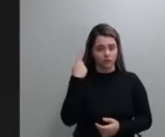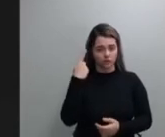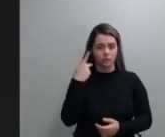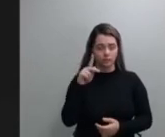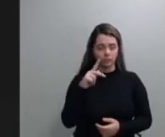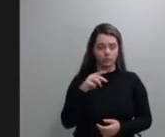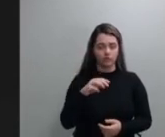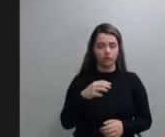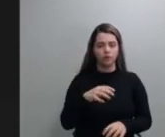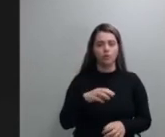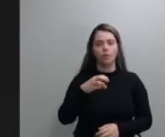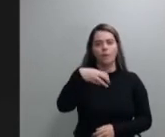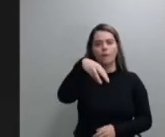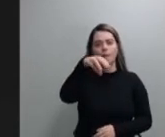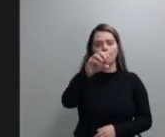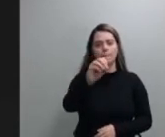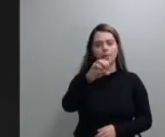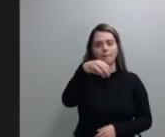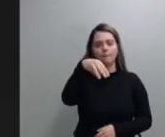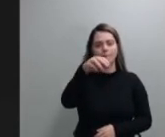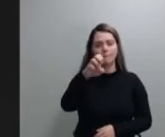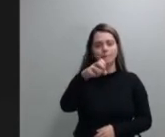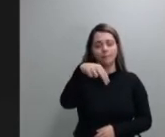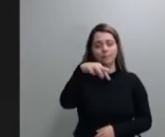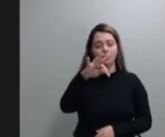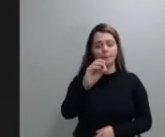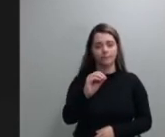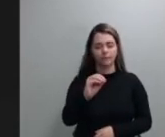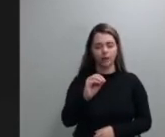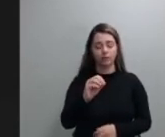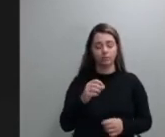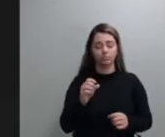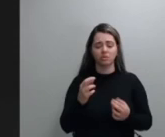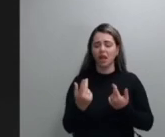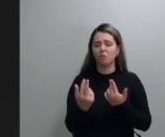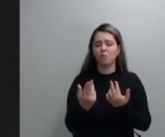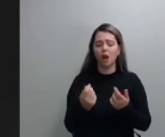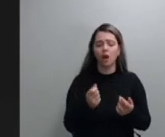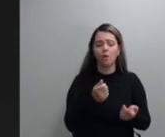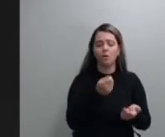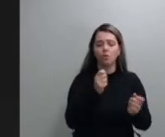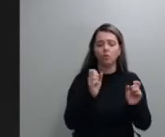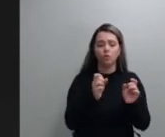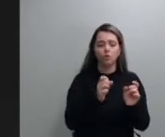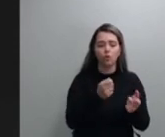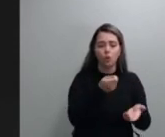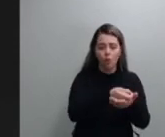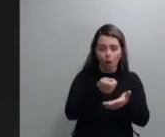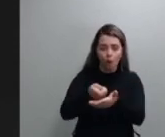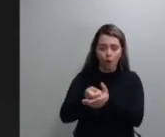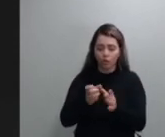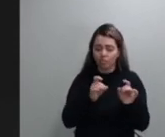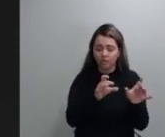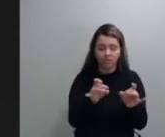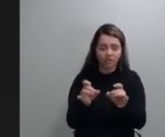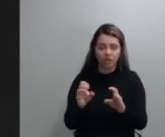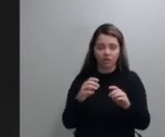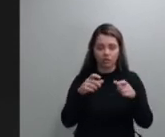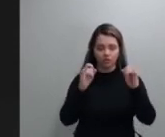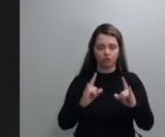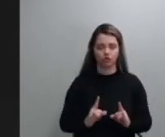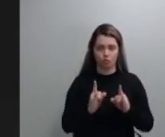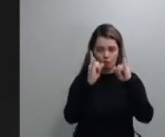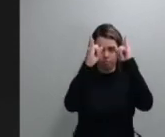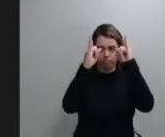concretização efetiva do negócio é como uma compra e venda no apartamento faz uma promessa maior coisa desistir vou comprar não de